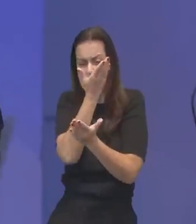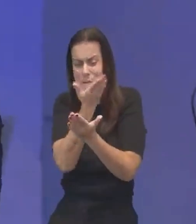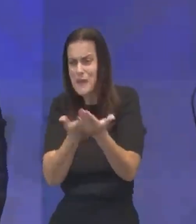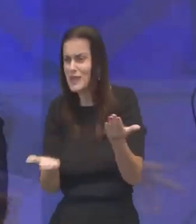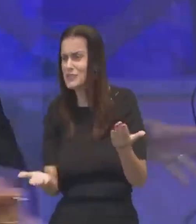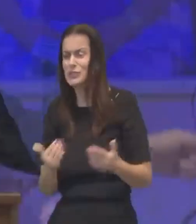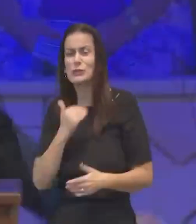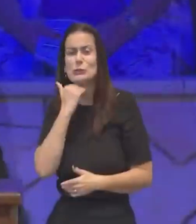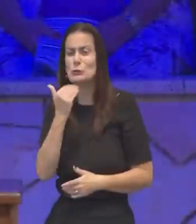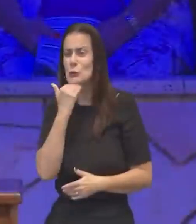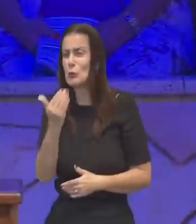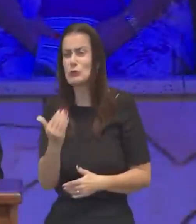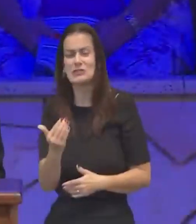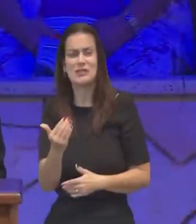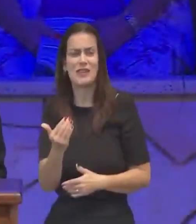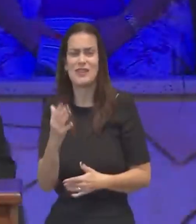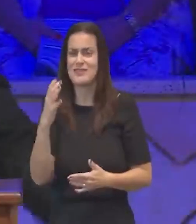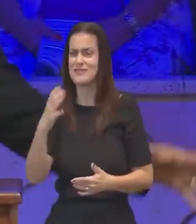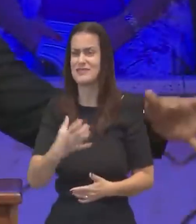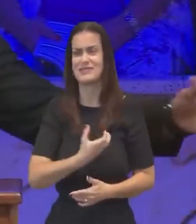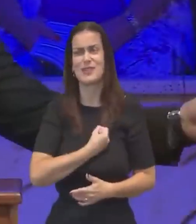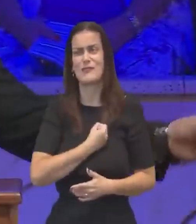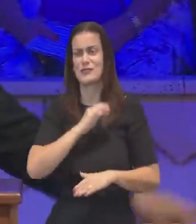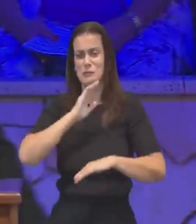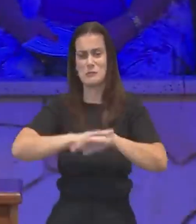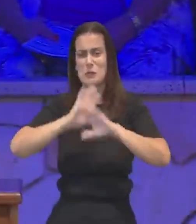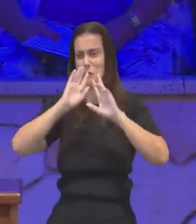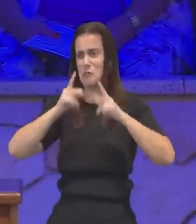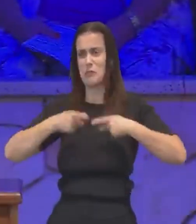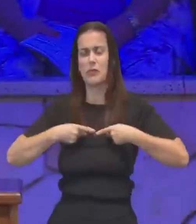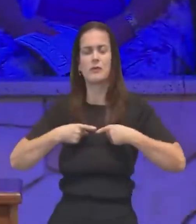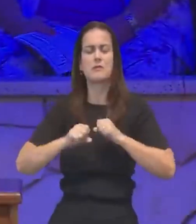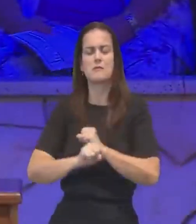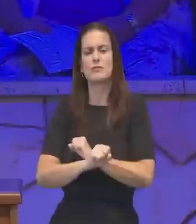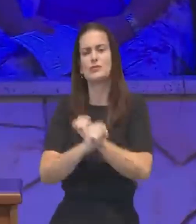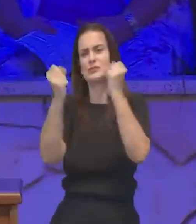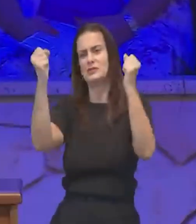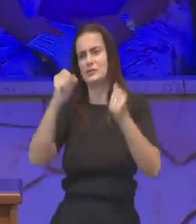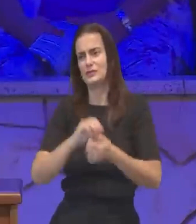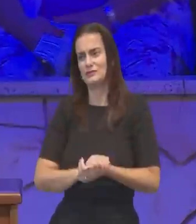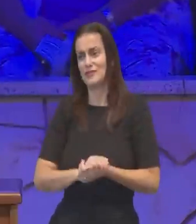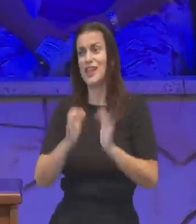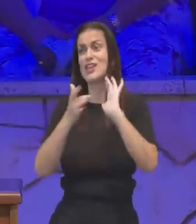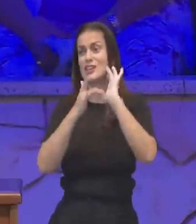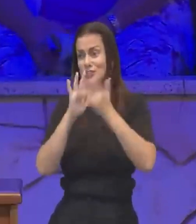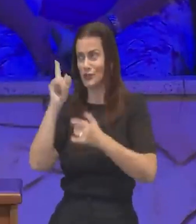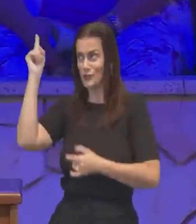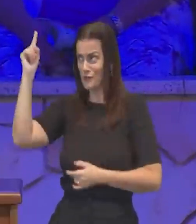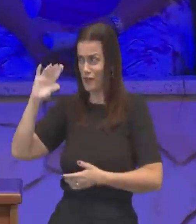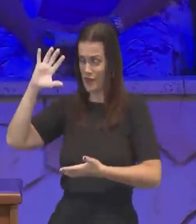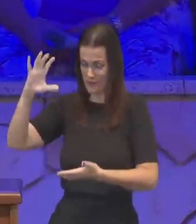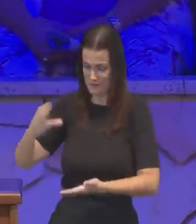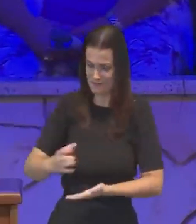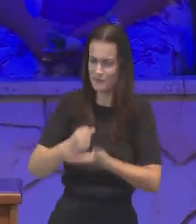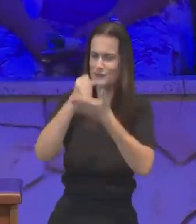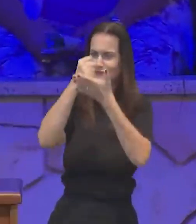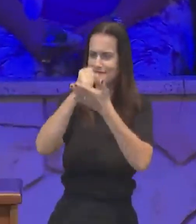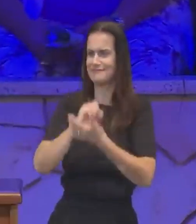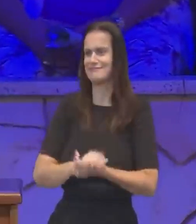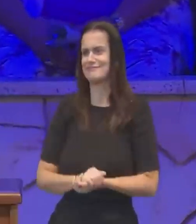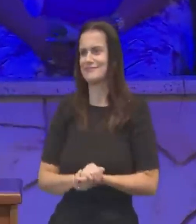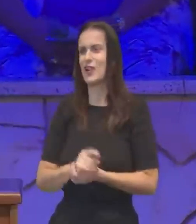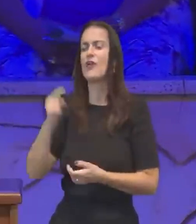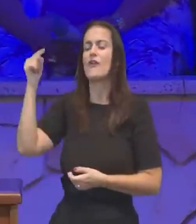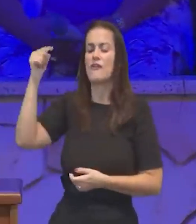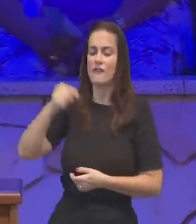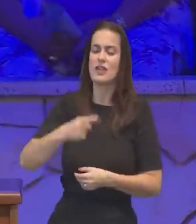consegue por si só sair, não consegue se salvar. Ele veio buscar. E Jesus, ele passa por